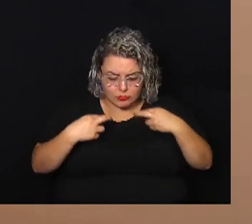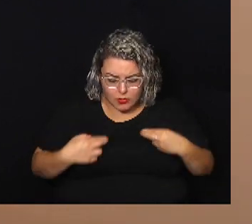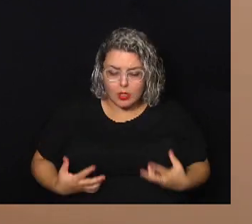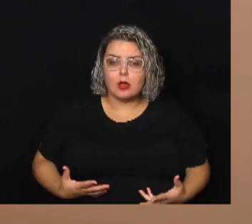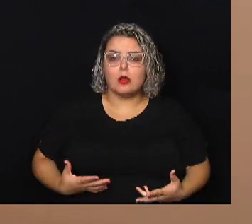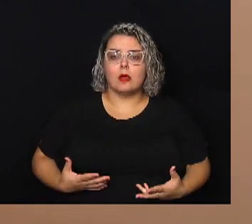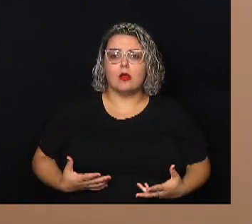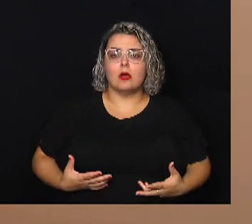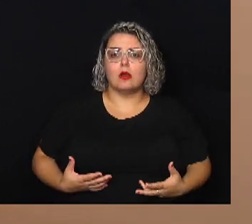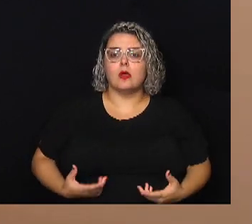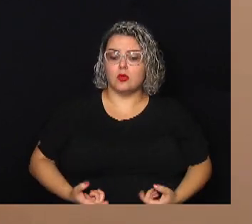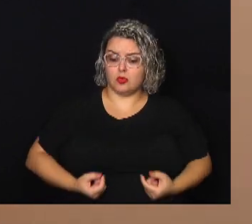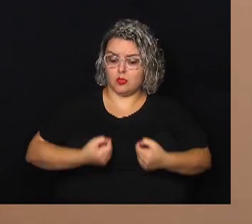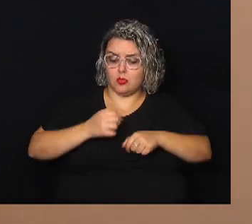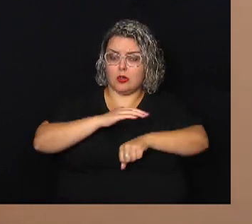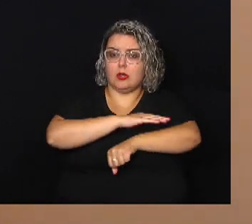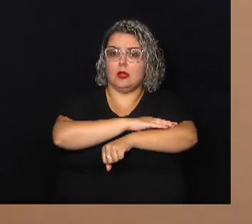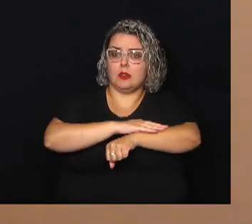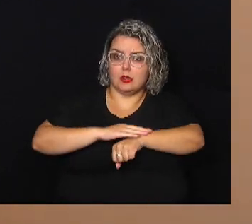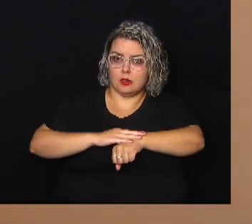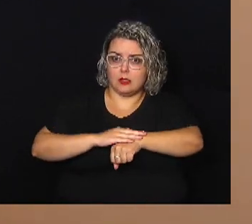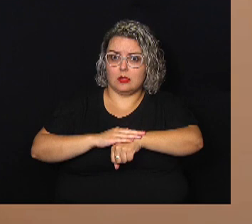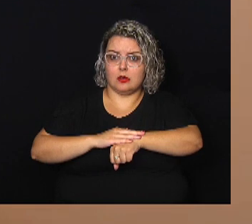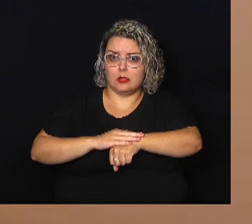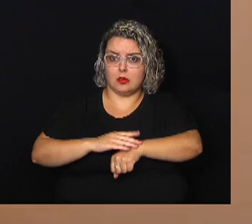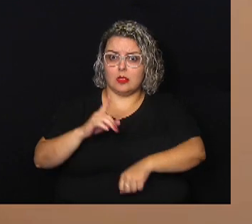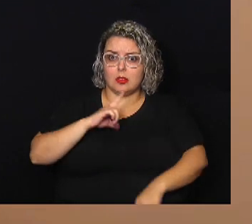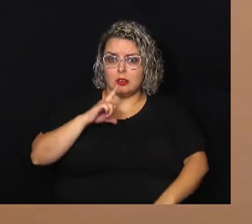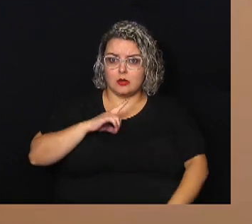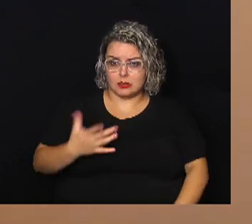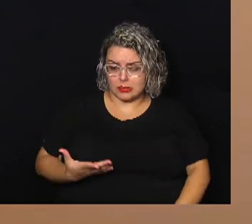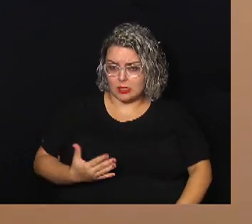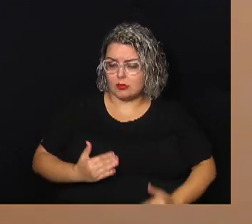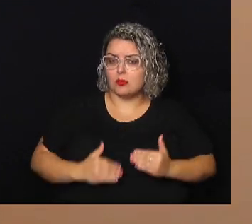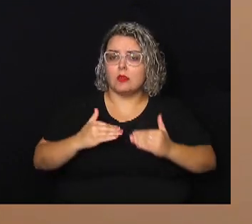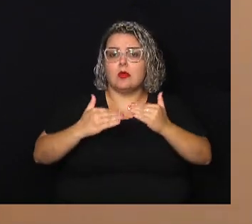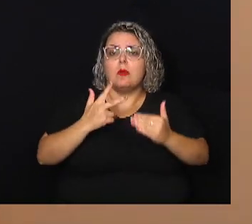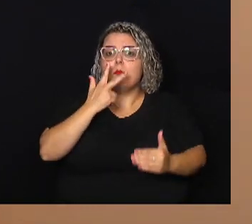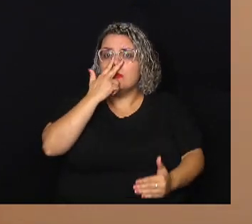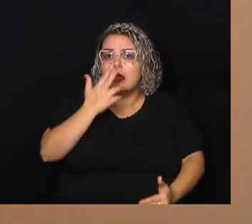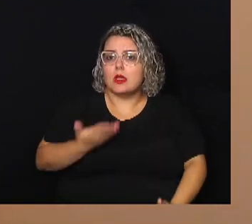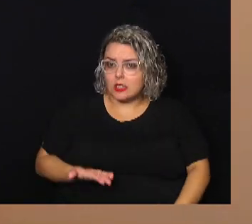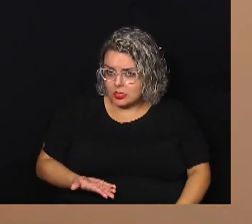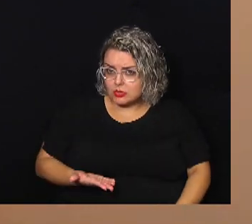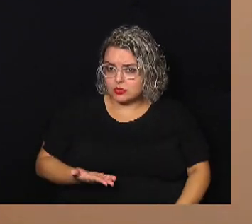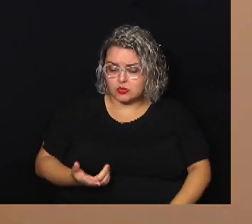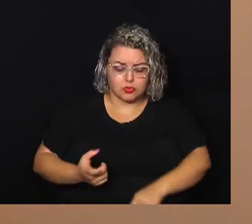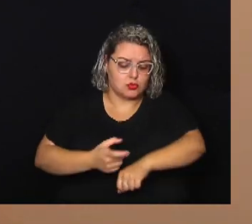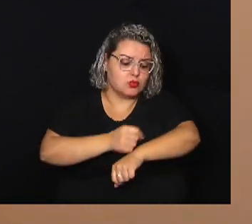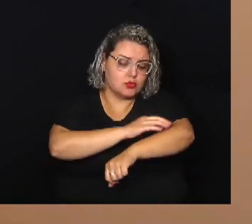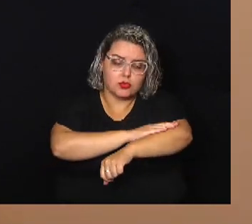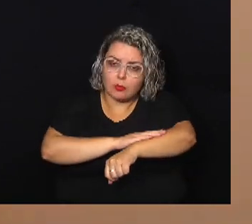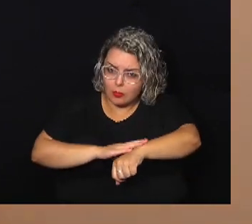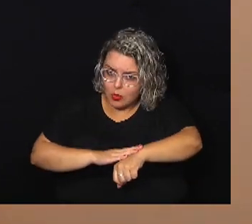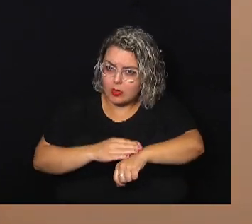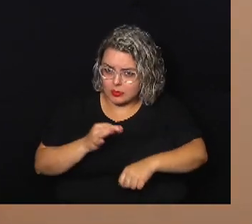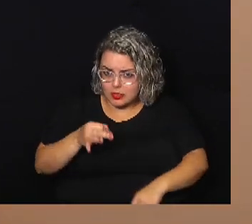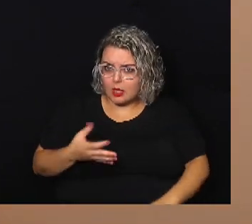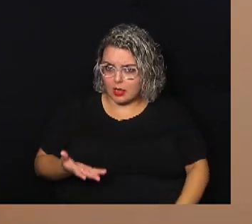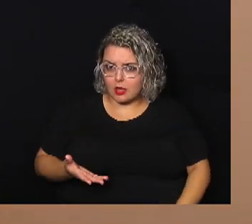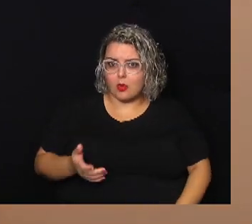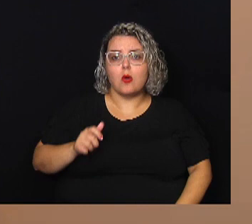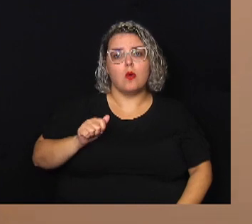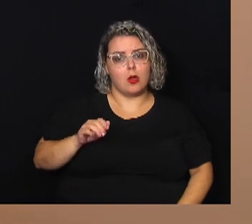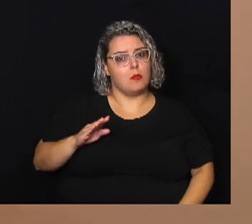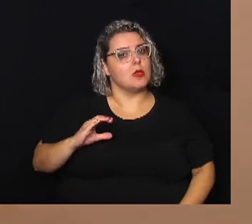câncer de pele, ele acaba tendo a evolução muito parecida com o tumor de pele, certo? Aquele ABCDE